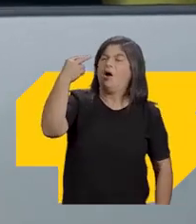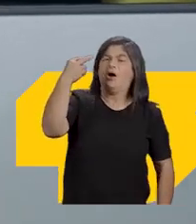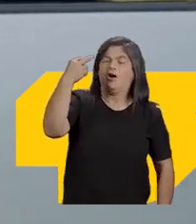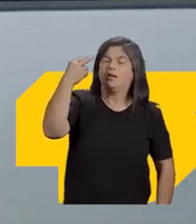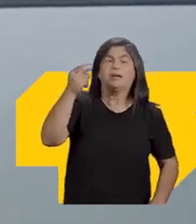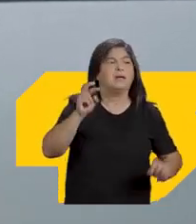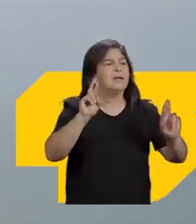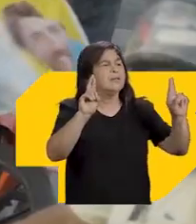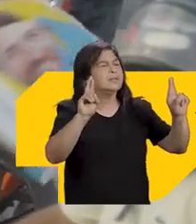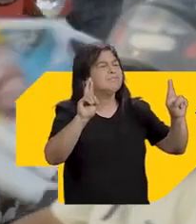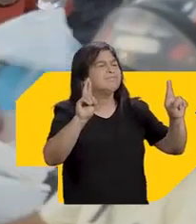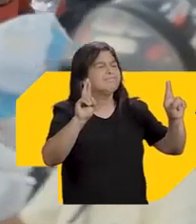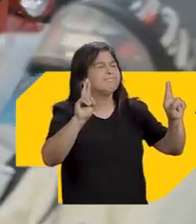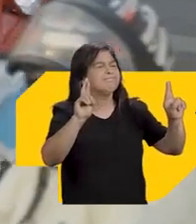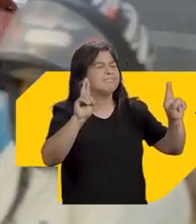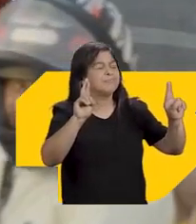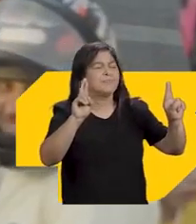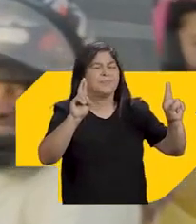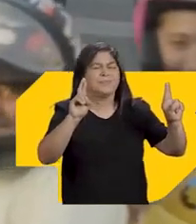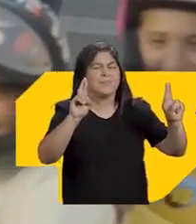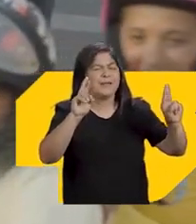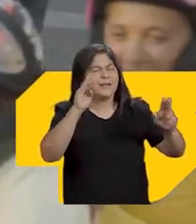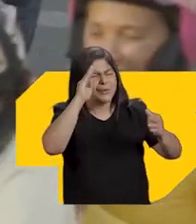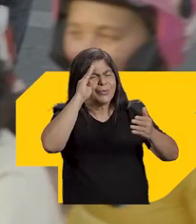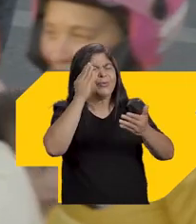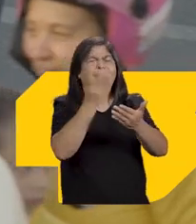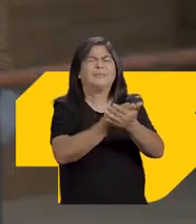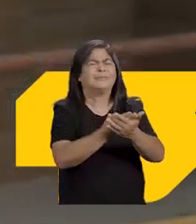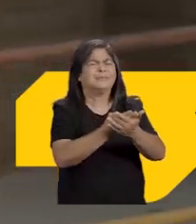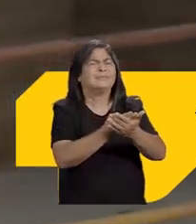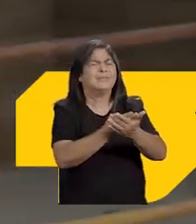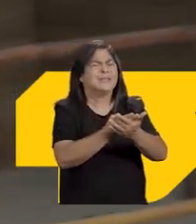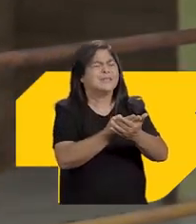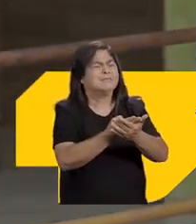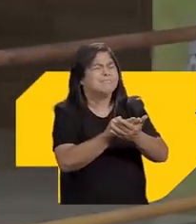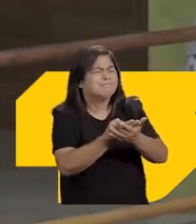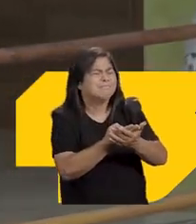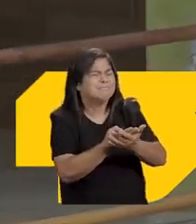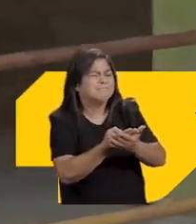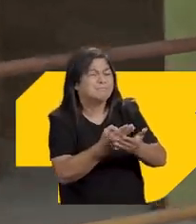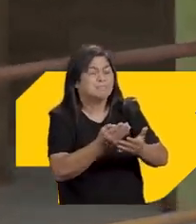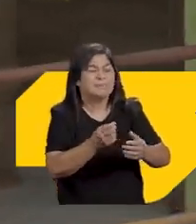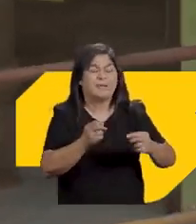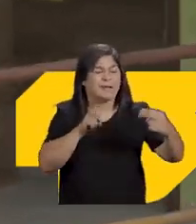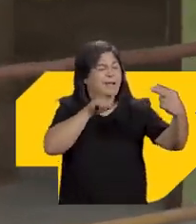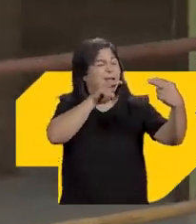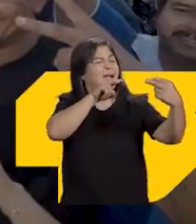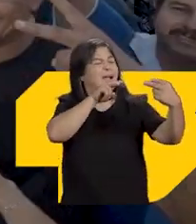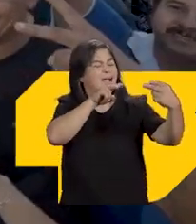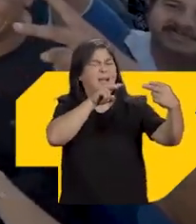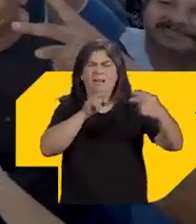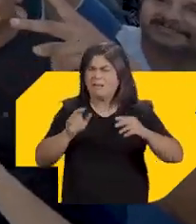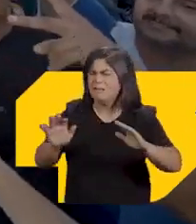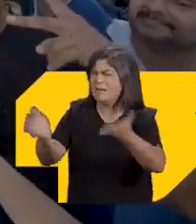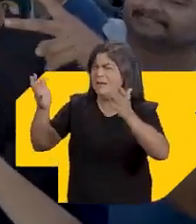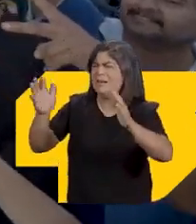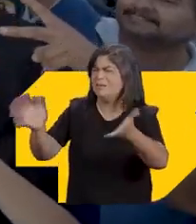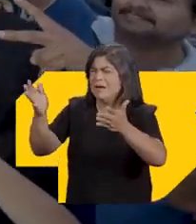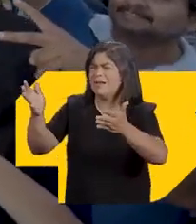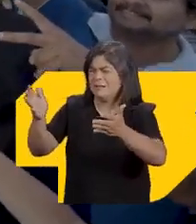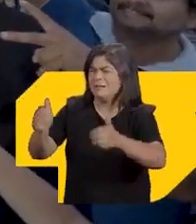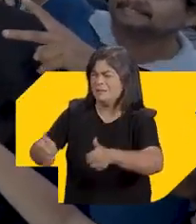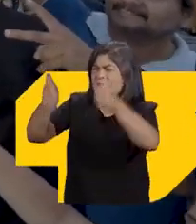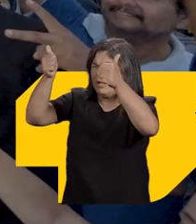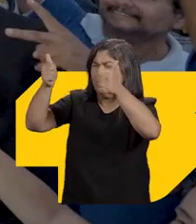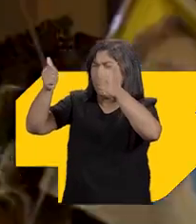que olham para mim com um olhar de esperança, de confiança, de entrega. São pessoas que olham no meu olho e